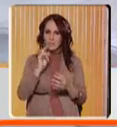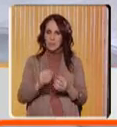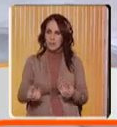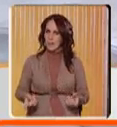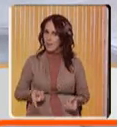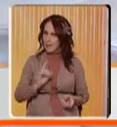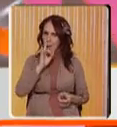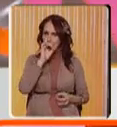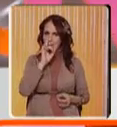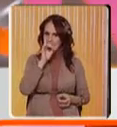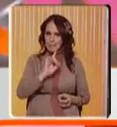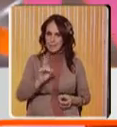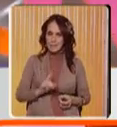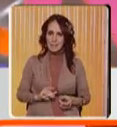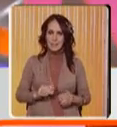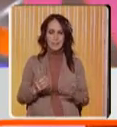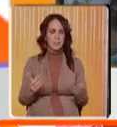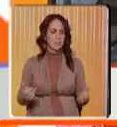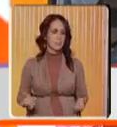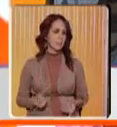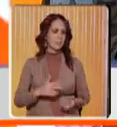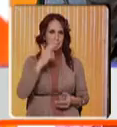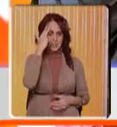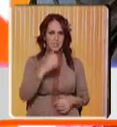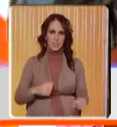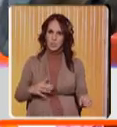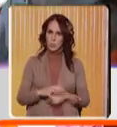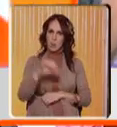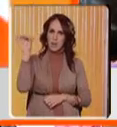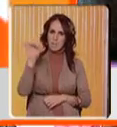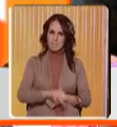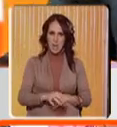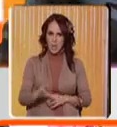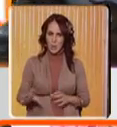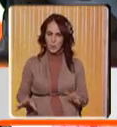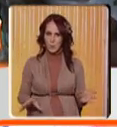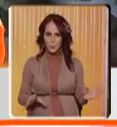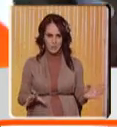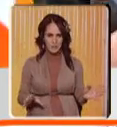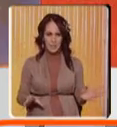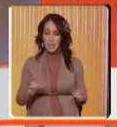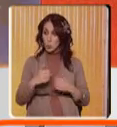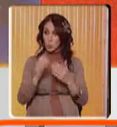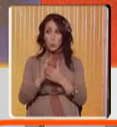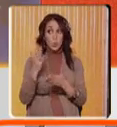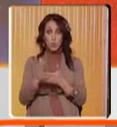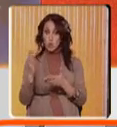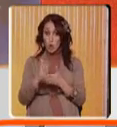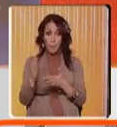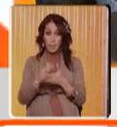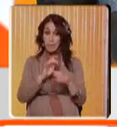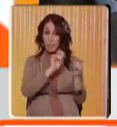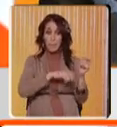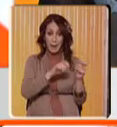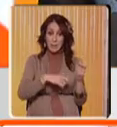lagosta à venda num restaurante por 5 euros. Abaixo a delícia do mar! E a quem a apoiar. É verdade. Não, é porque não é nada. Aquilo não é nada.